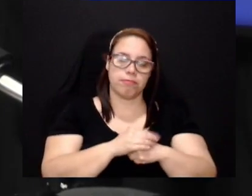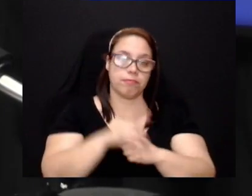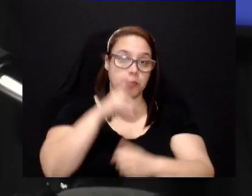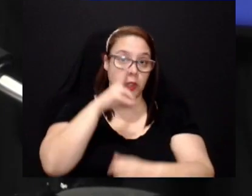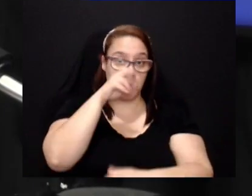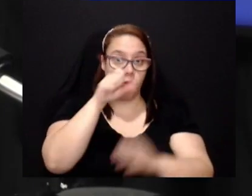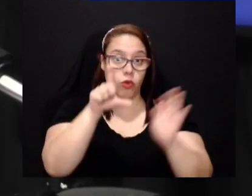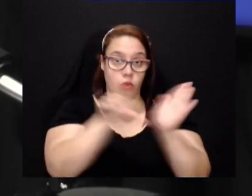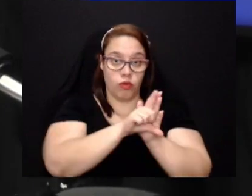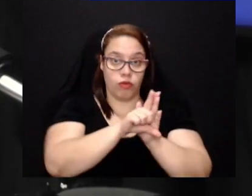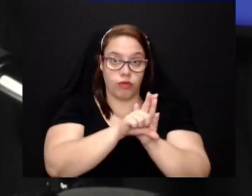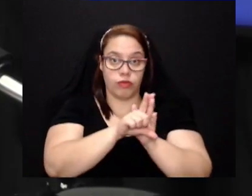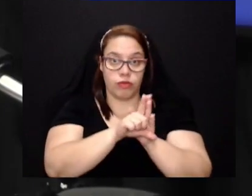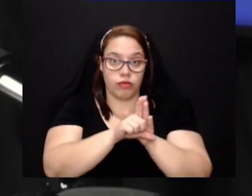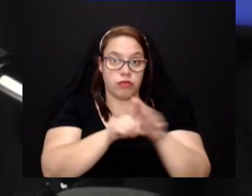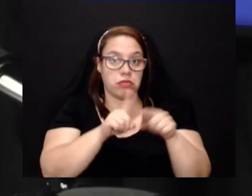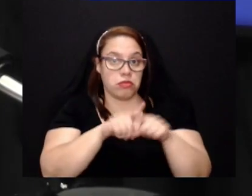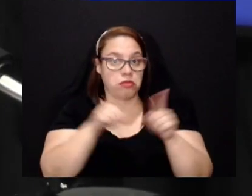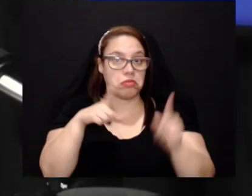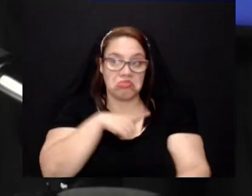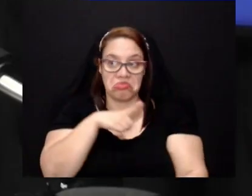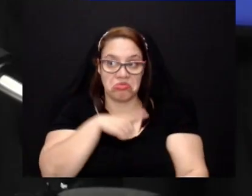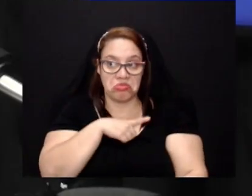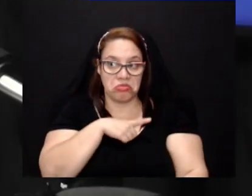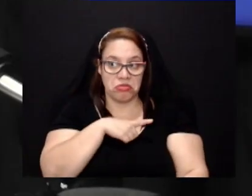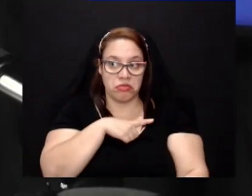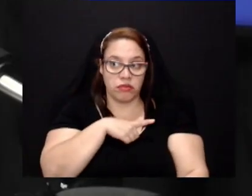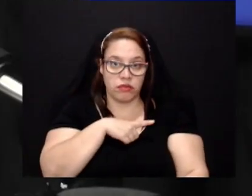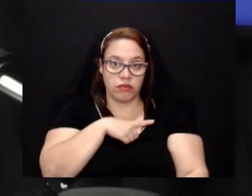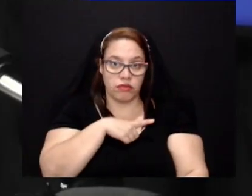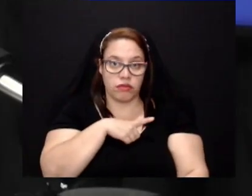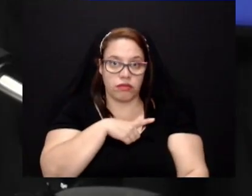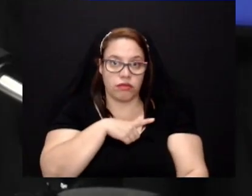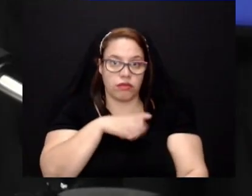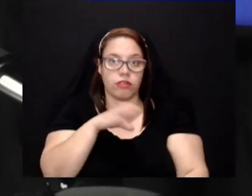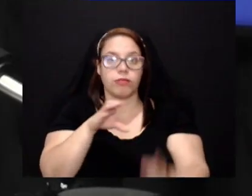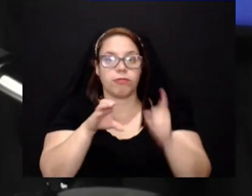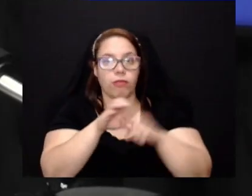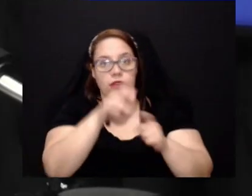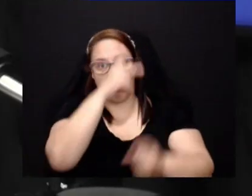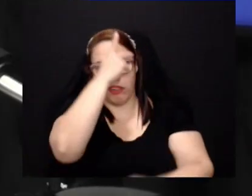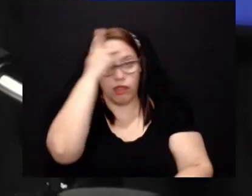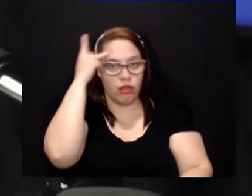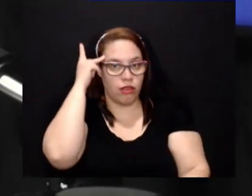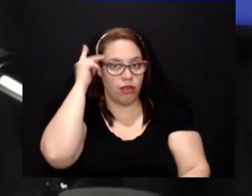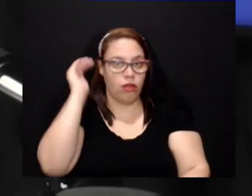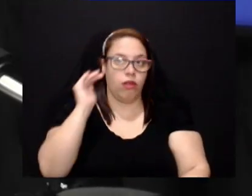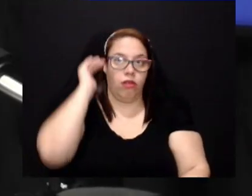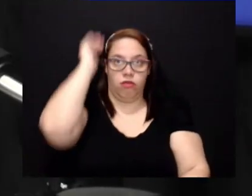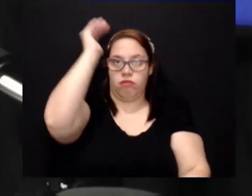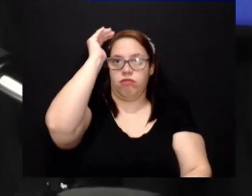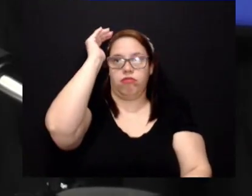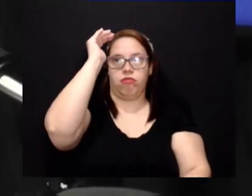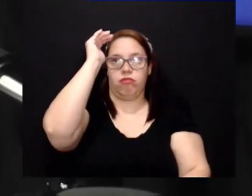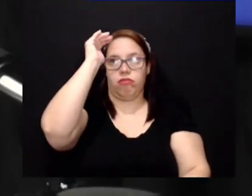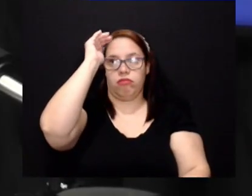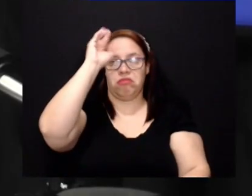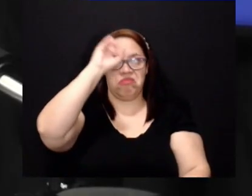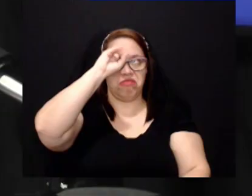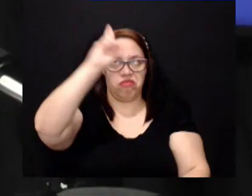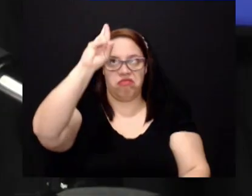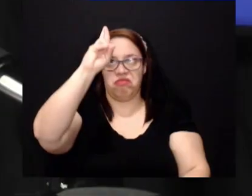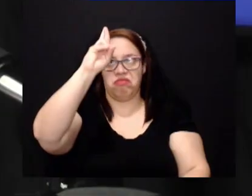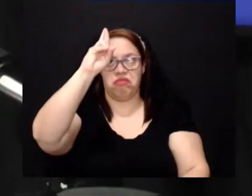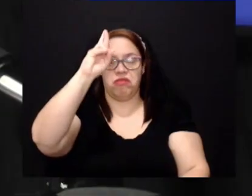Mas existem coisas que depende das pessoas que estão no alto escalão, que tem que ser parceiro, que em sua maioria são